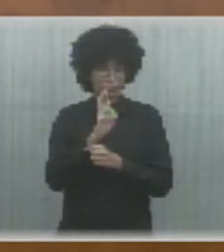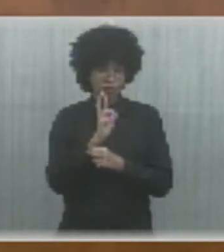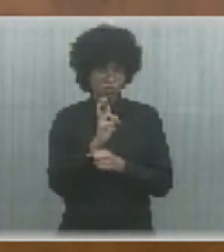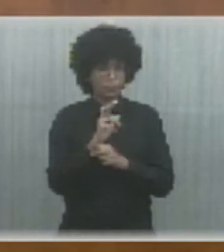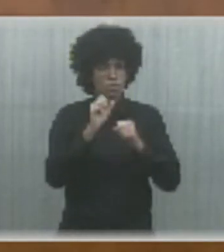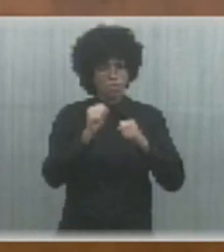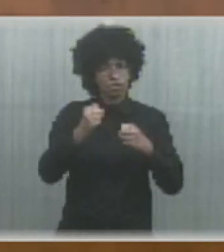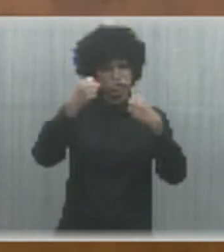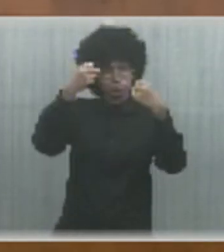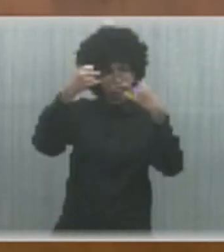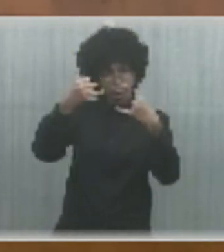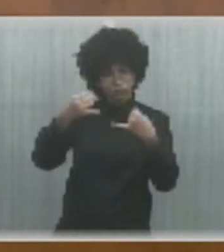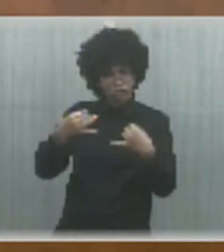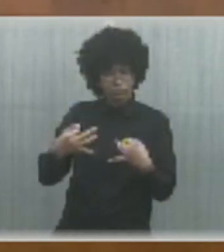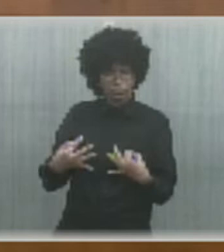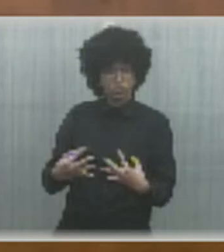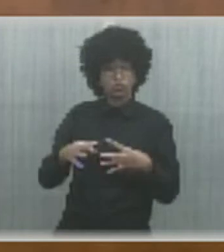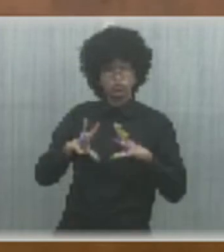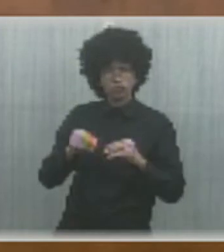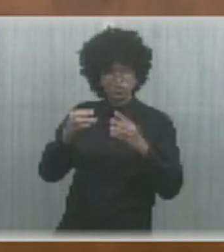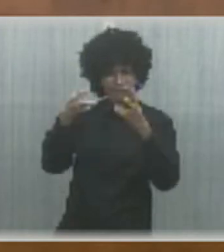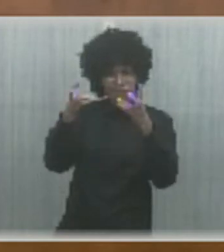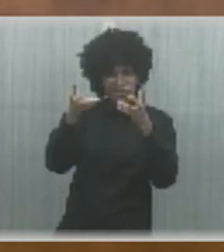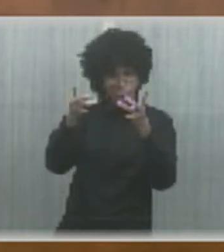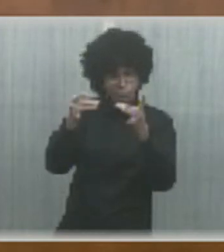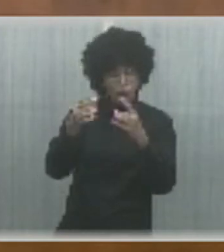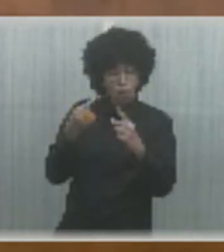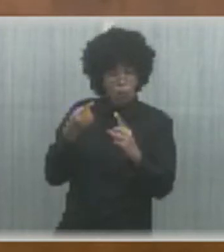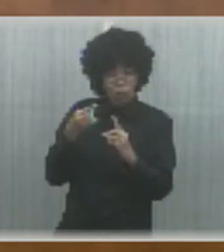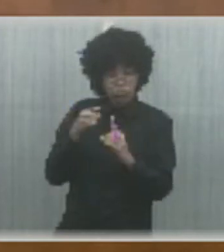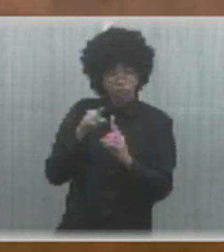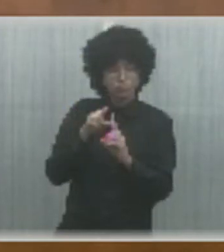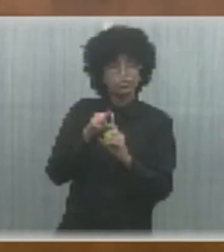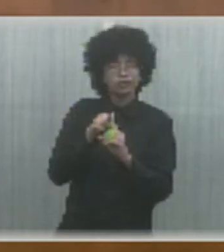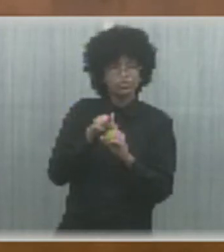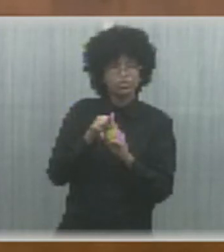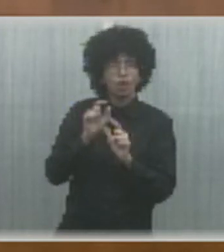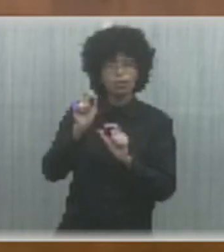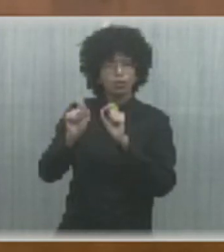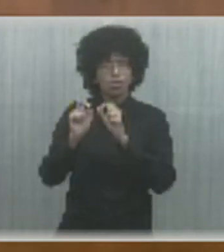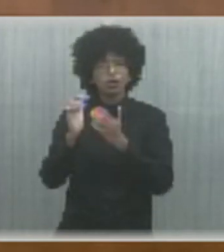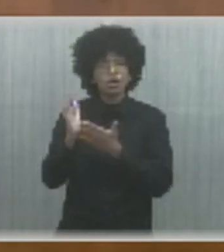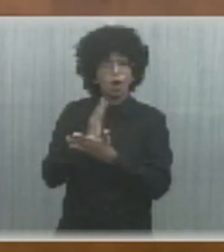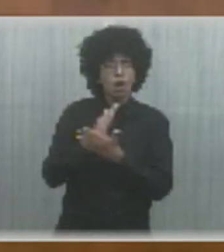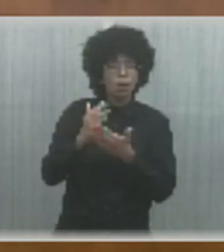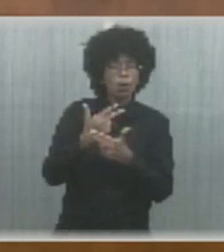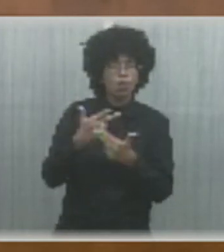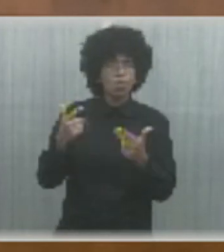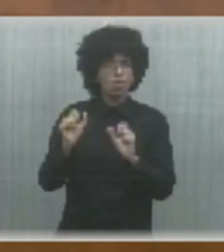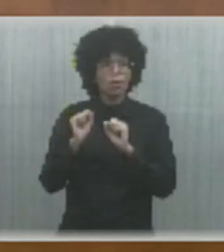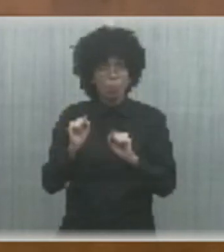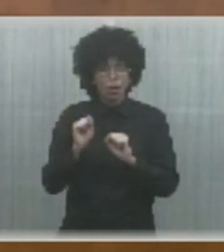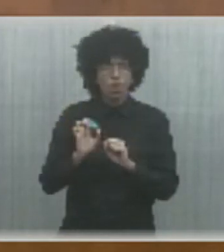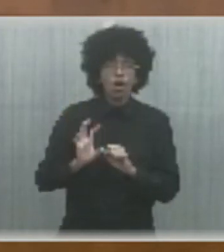forma clara, precisa e objetiva sobre as implicações de cada uma das